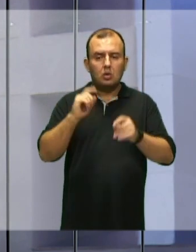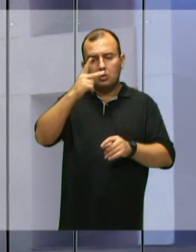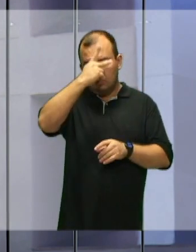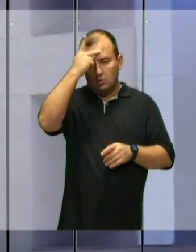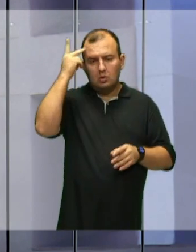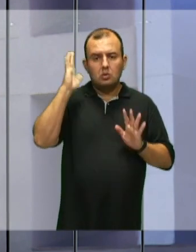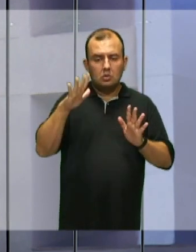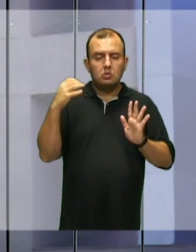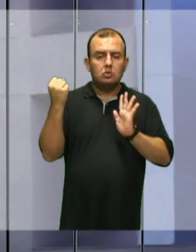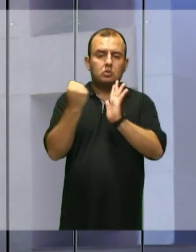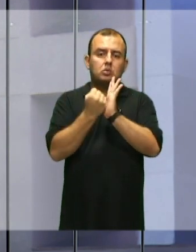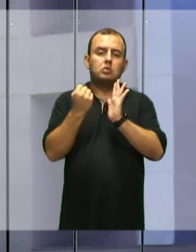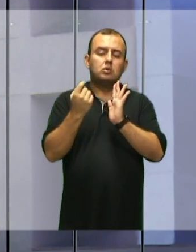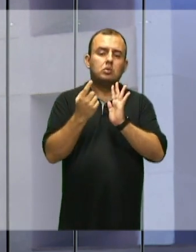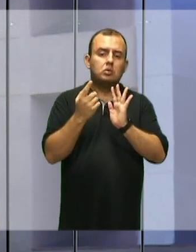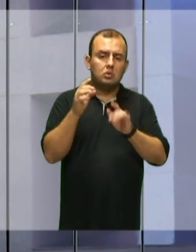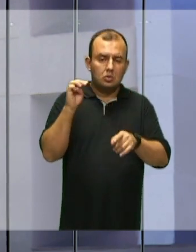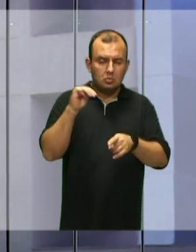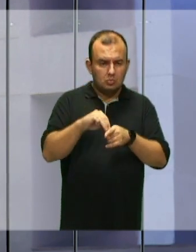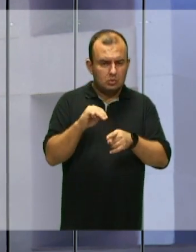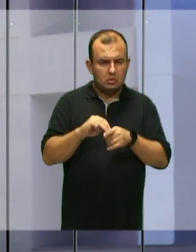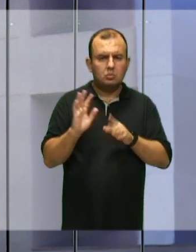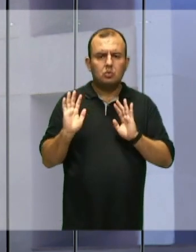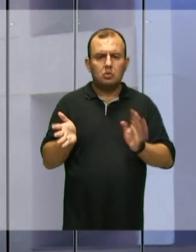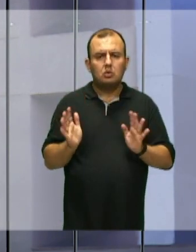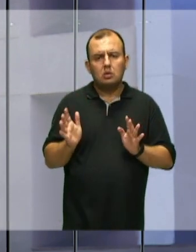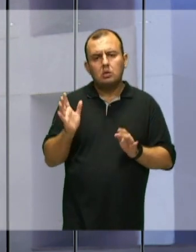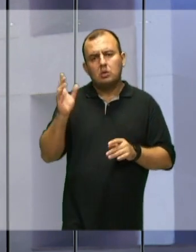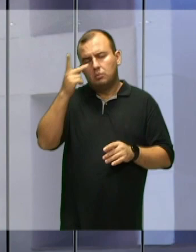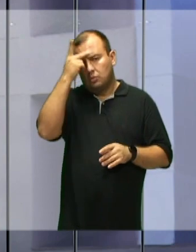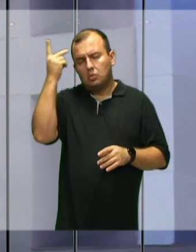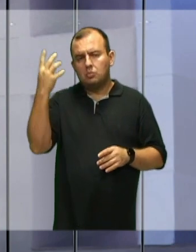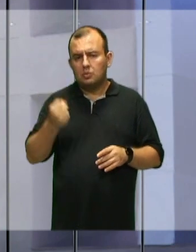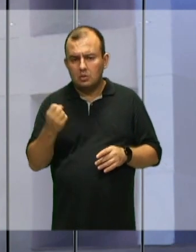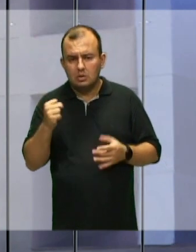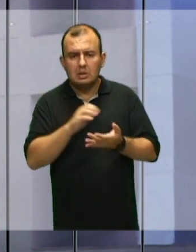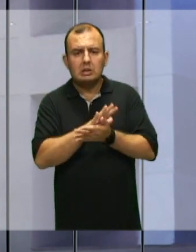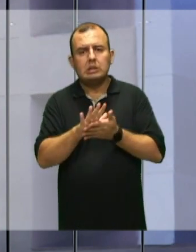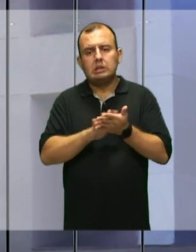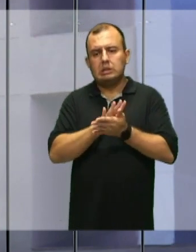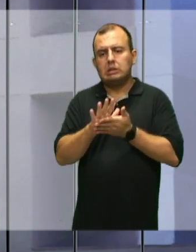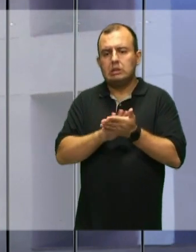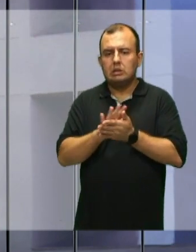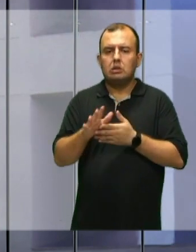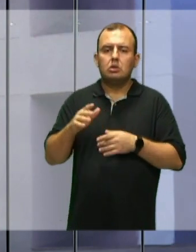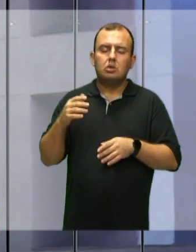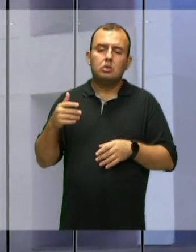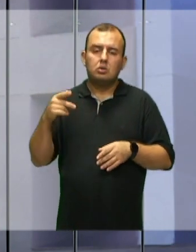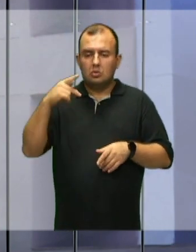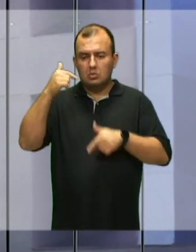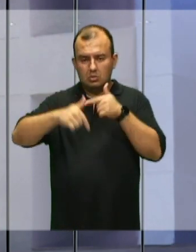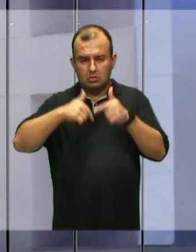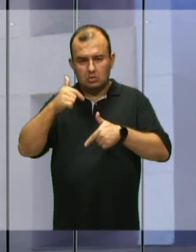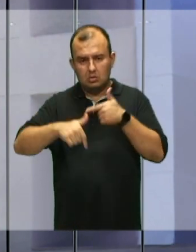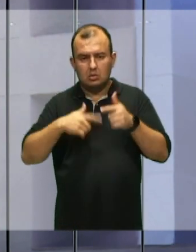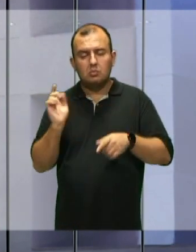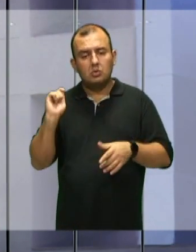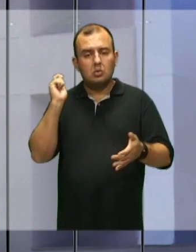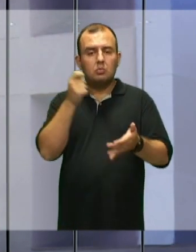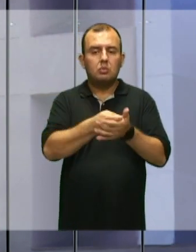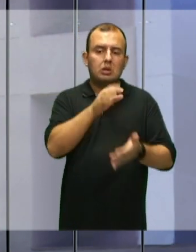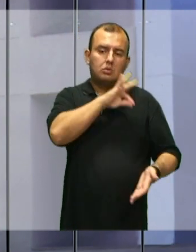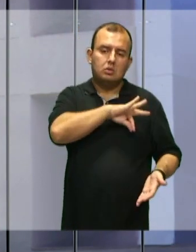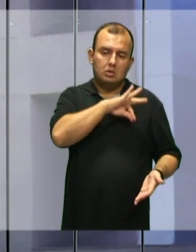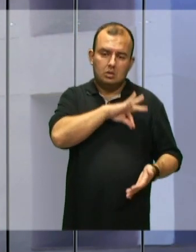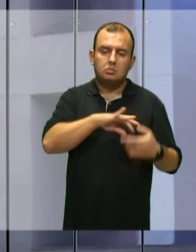estão no Impacto financeiro do município se essas pessoas não tivessem aposentado esses profissionais que estariam lá na ativa a prefeitura teria que pagar o salário deles de